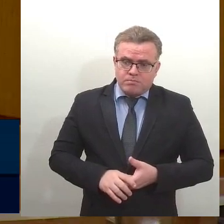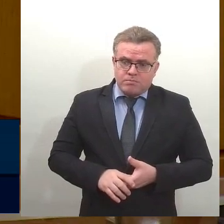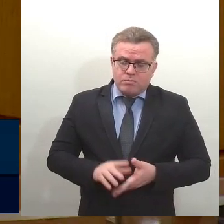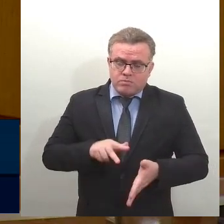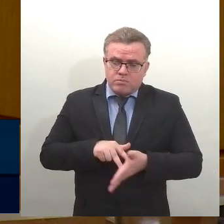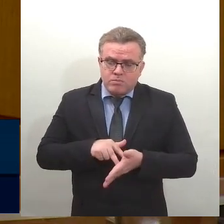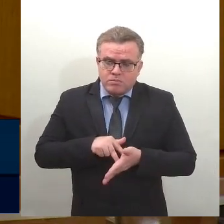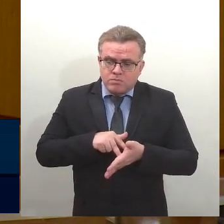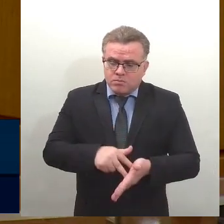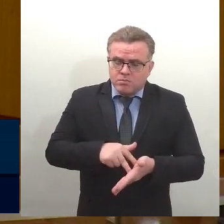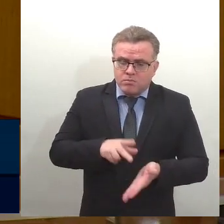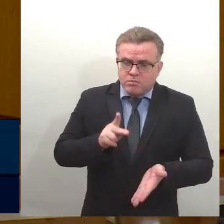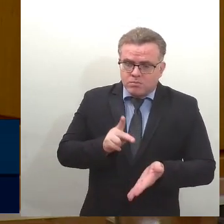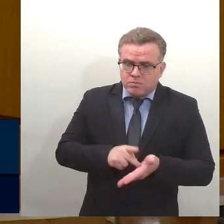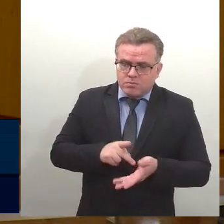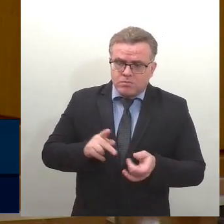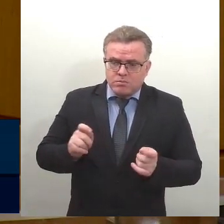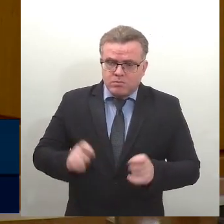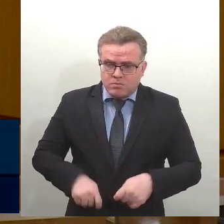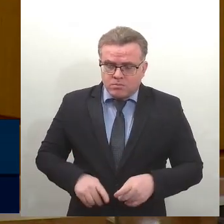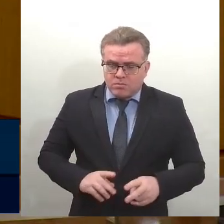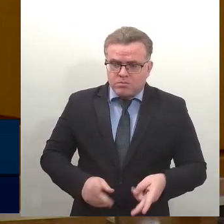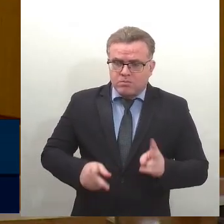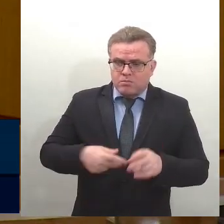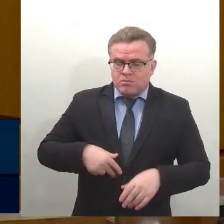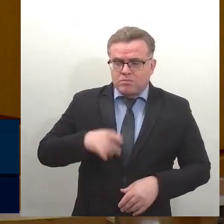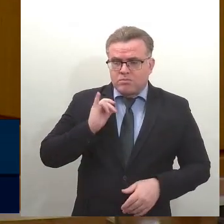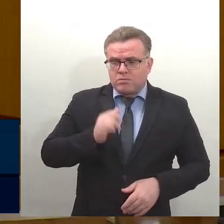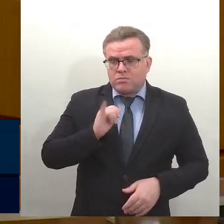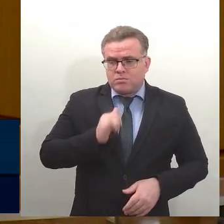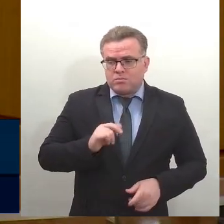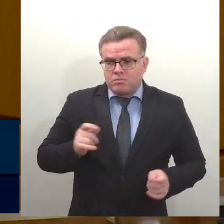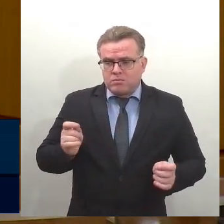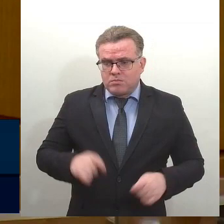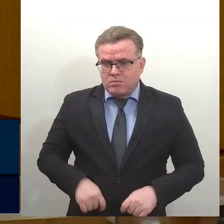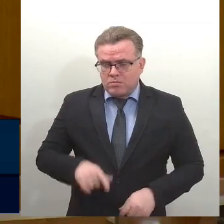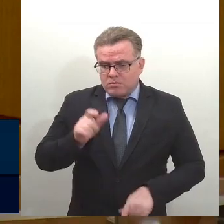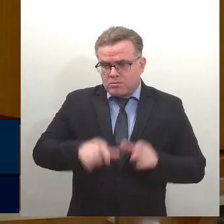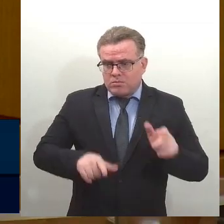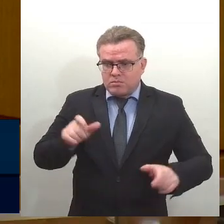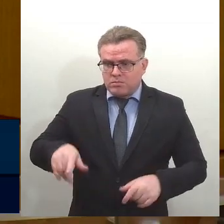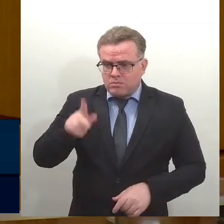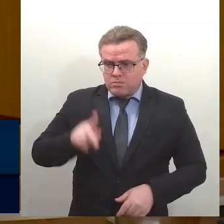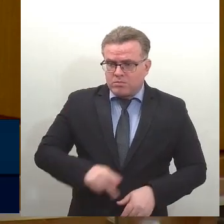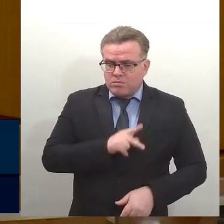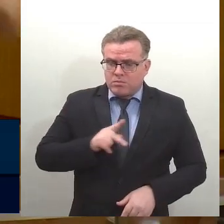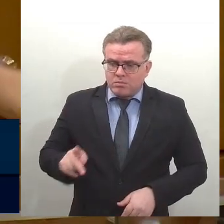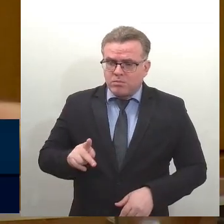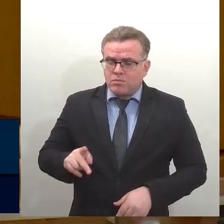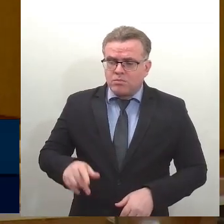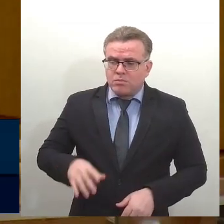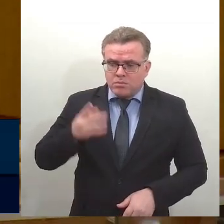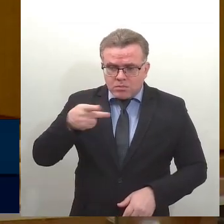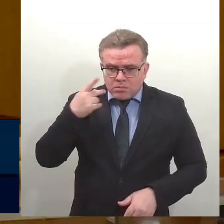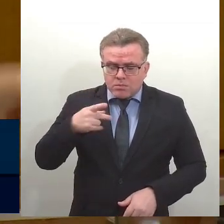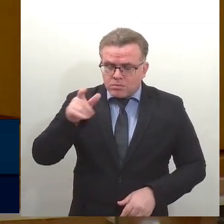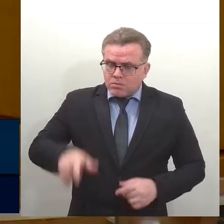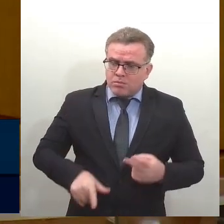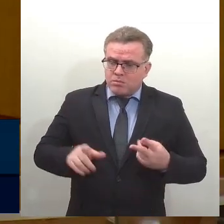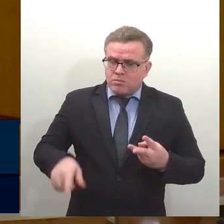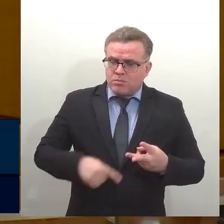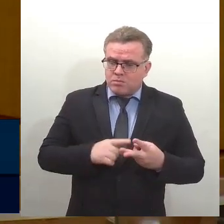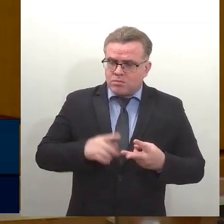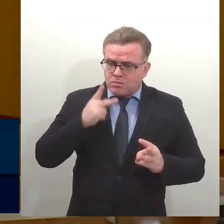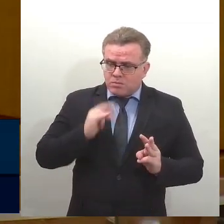a palavra de um homem, a palavra de um padre, a palavra de um político, a palavra de um pai, são